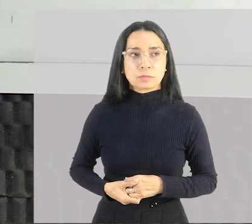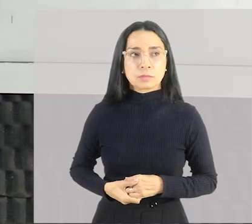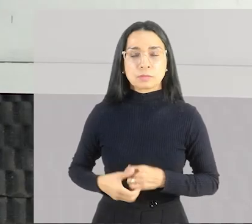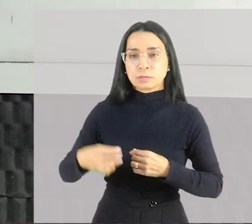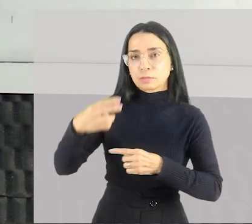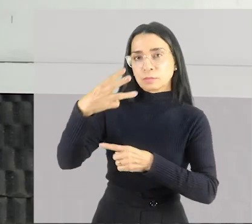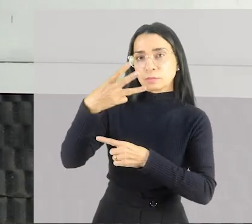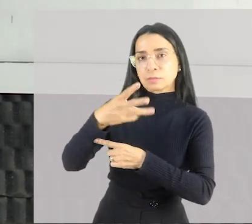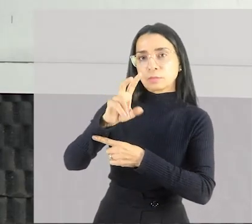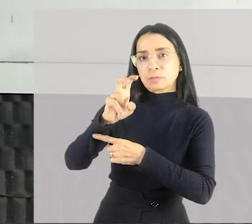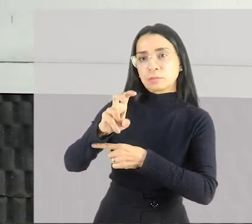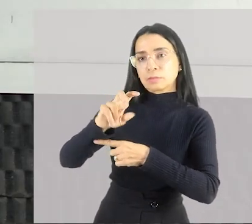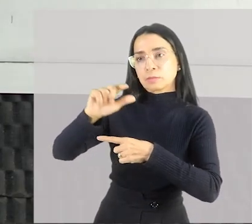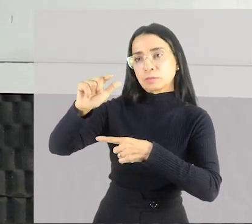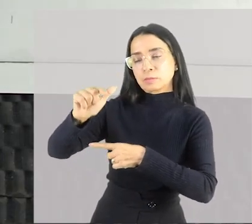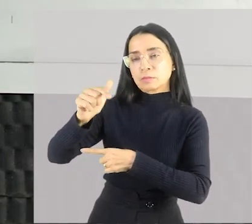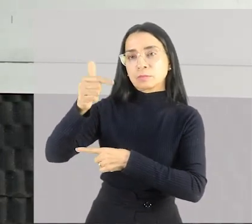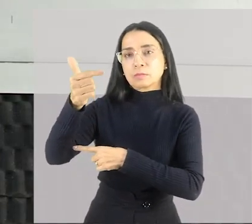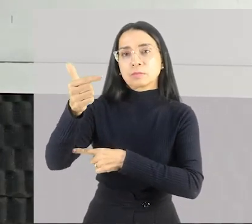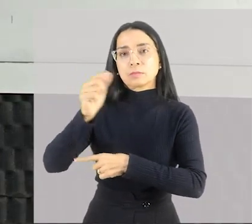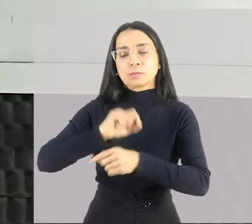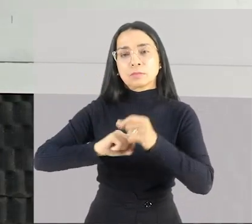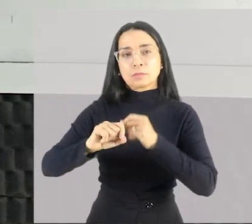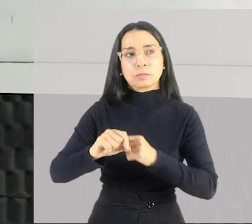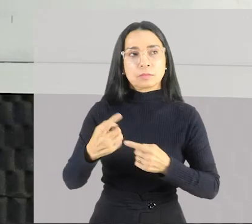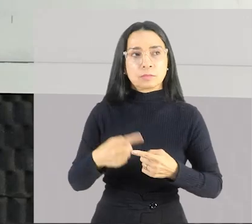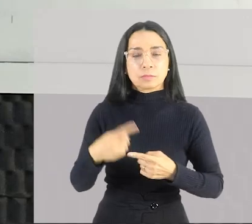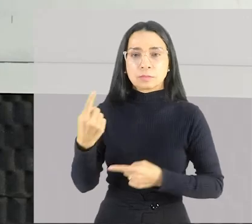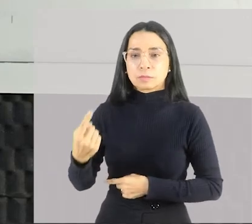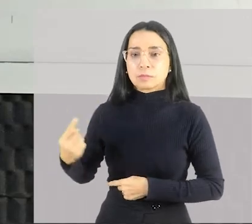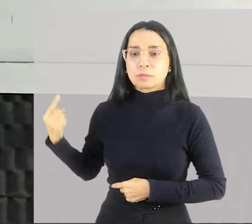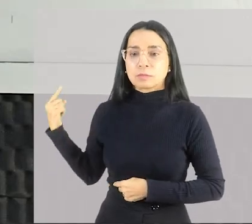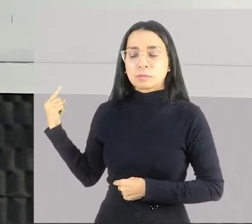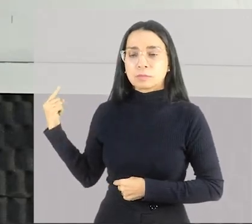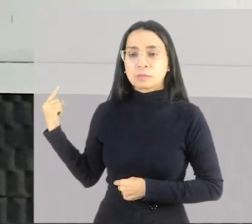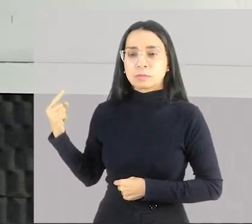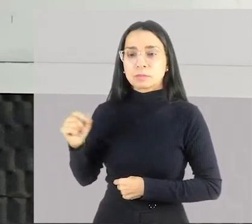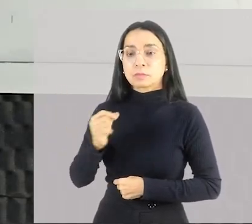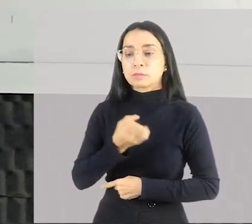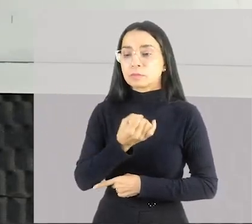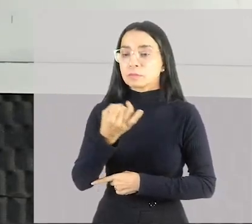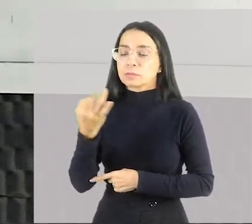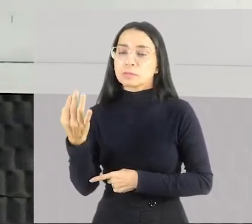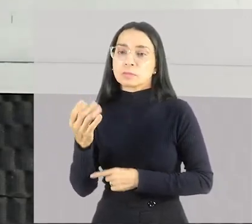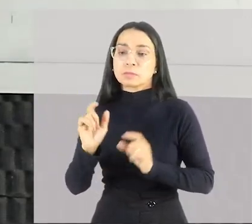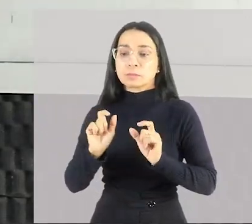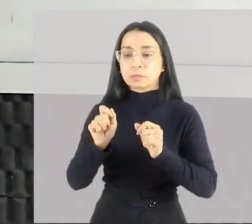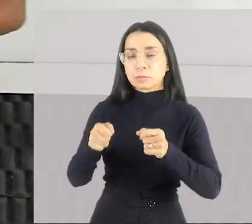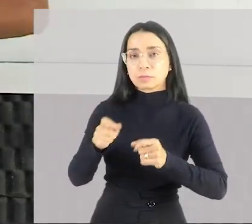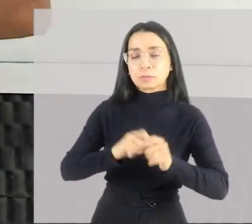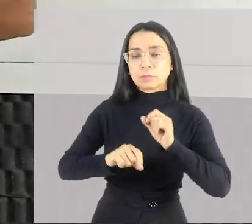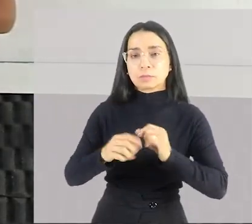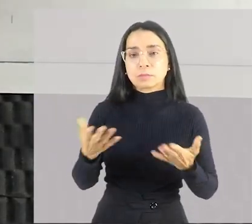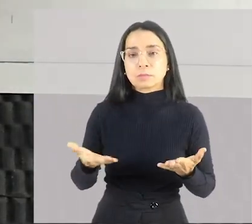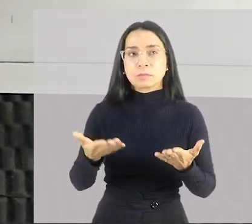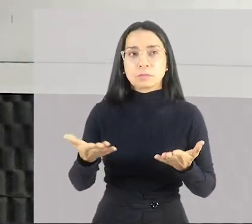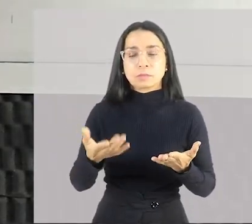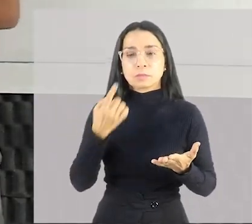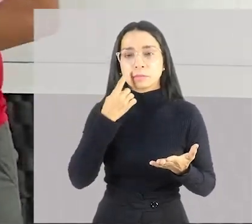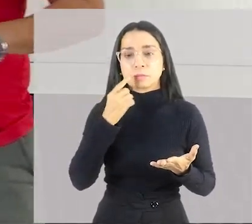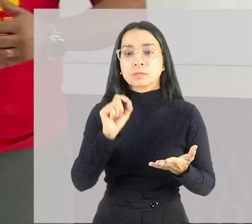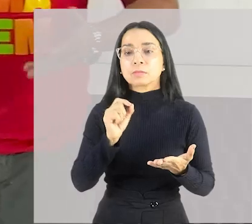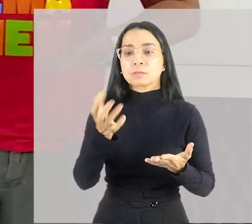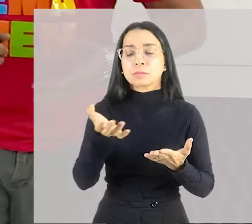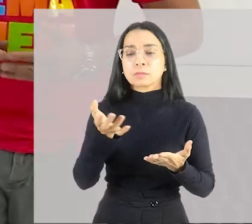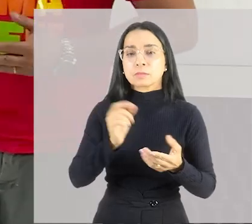quadrado tá porque isso aqui é o quadrado tá porque é esse vezes esse isso é a quantidade possível agora vamos ver o que